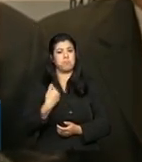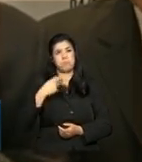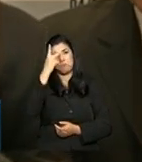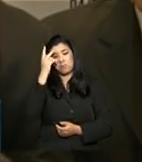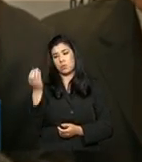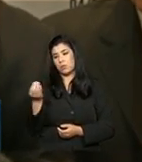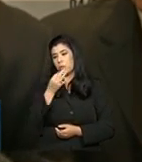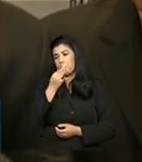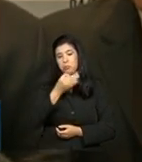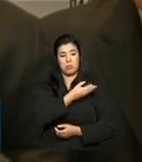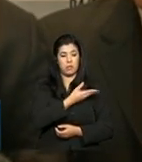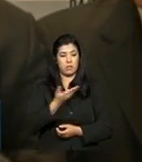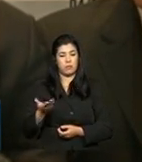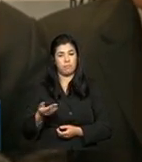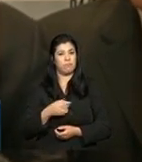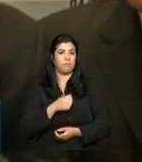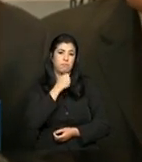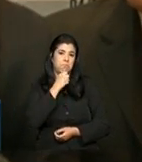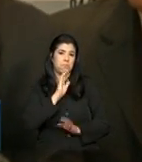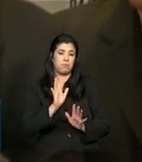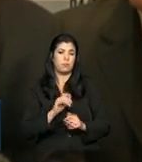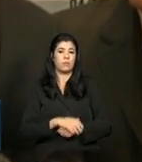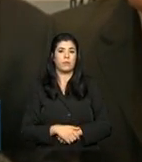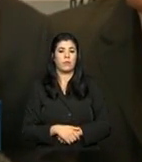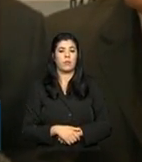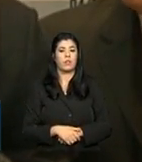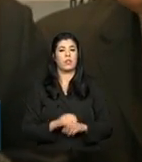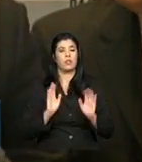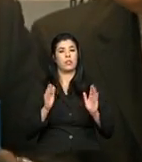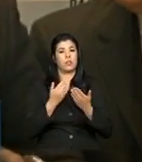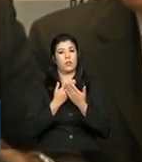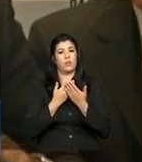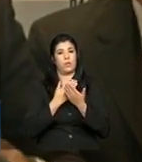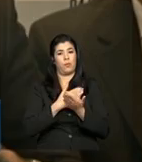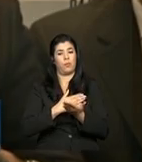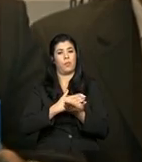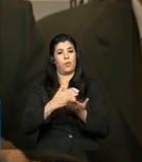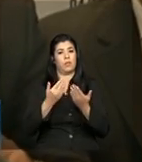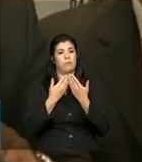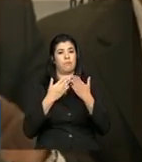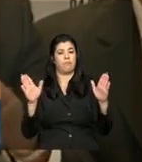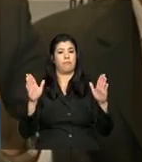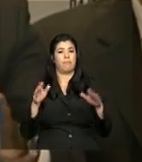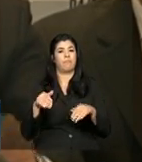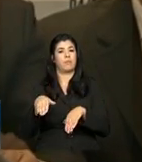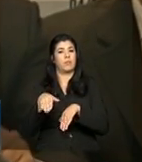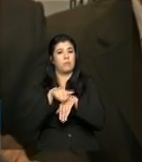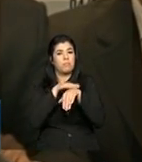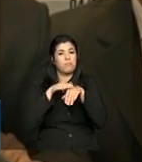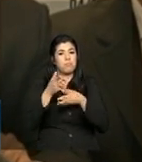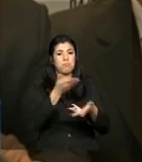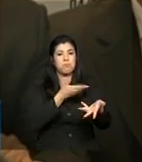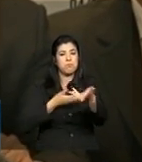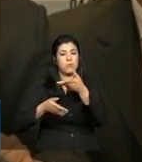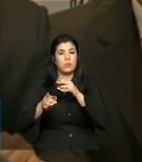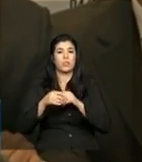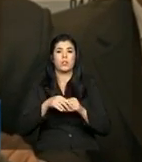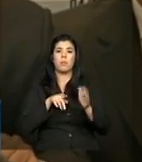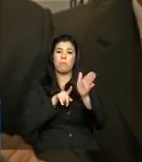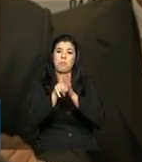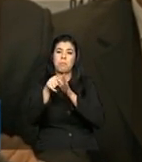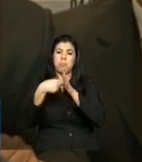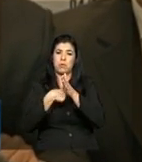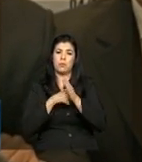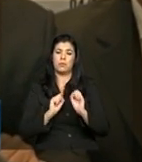falar. Não, então nós podemos já abrir a conversa aqui para os senhores para questionamentos.